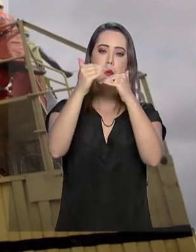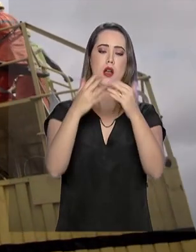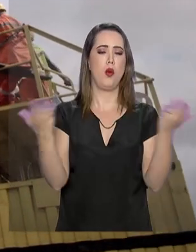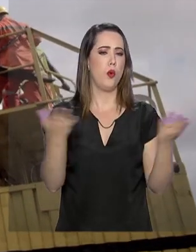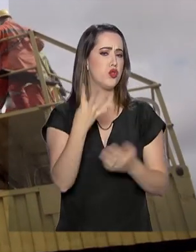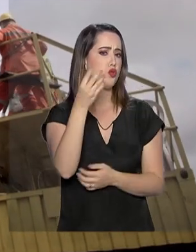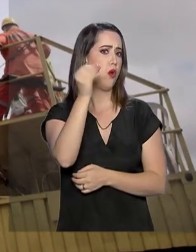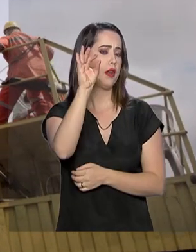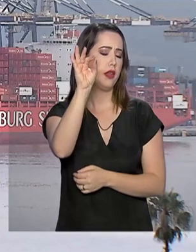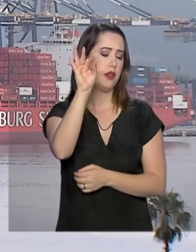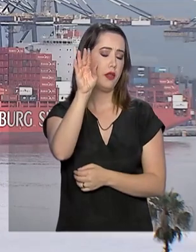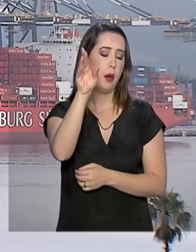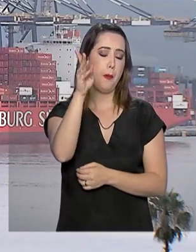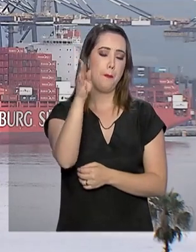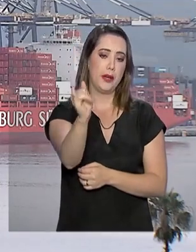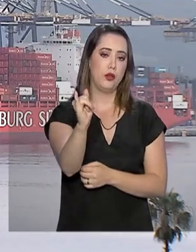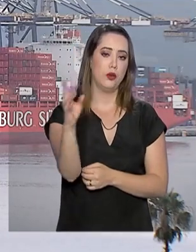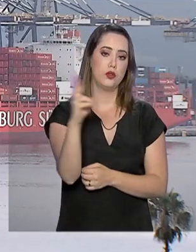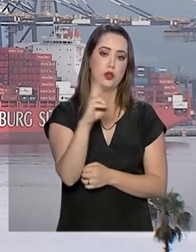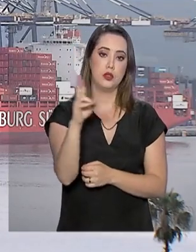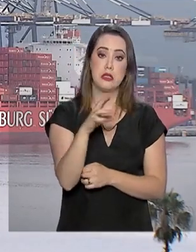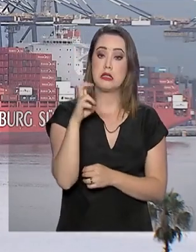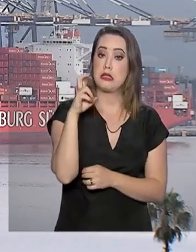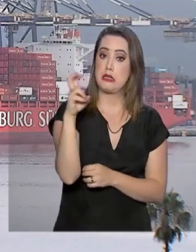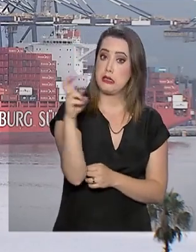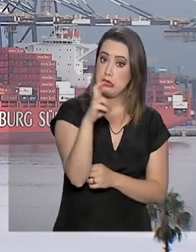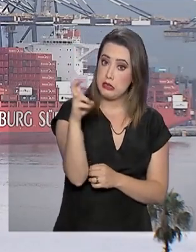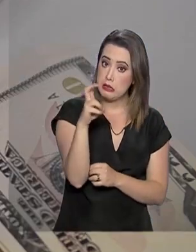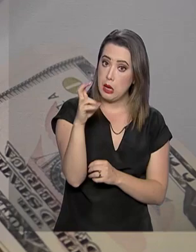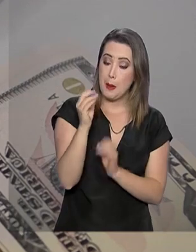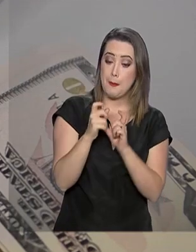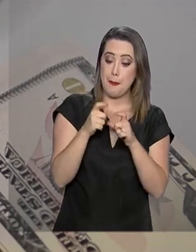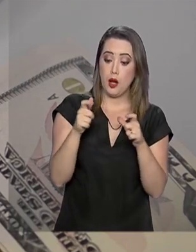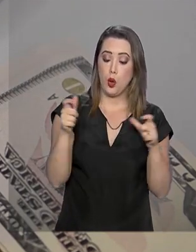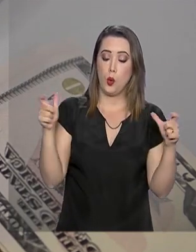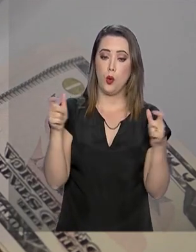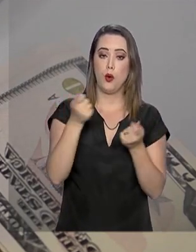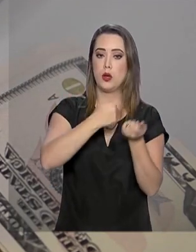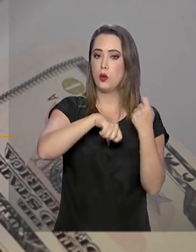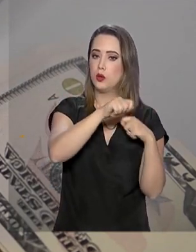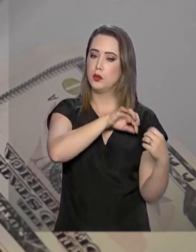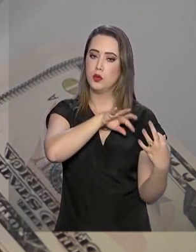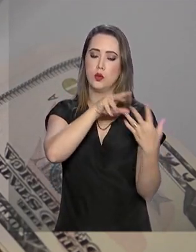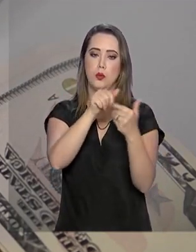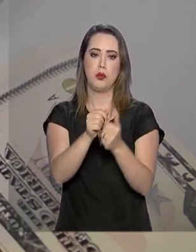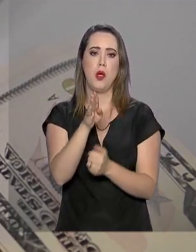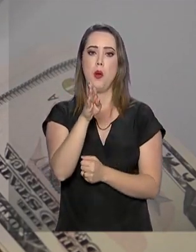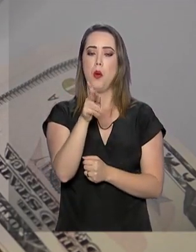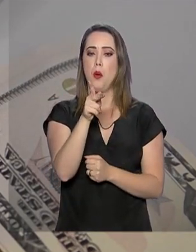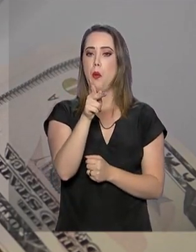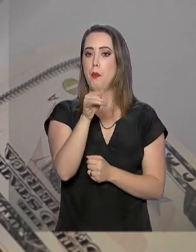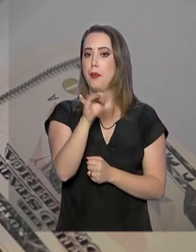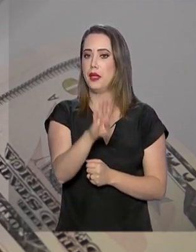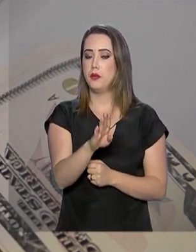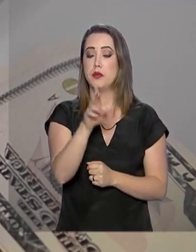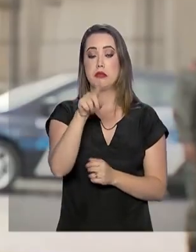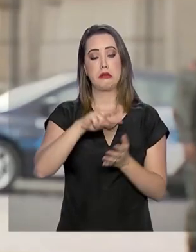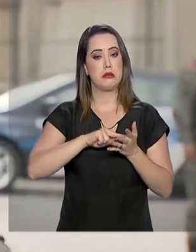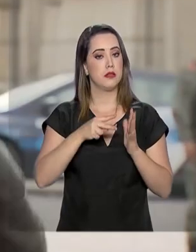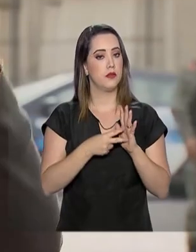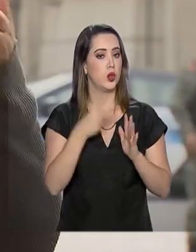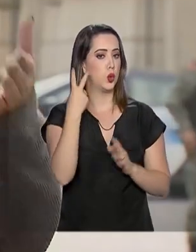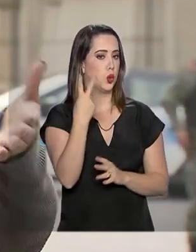em 2017. É a quinta maior economia do mundo, com um PIB de 2 trilhões e 700 bilhões de dólares.